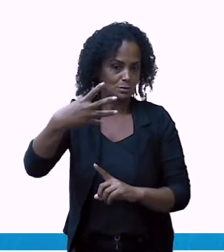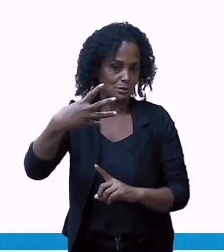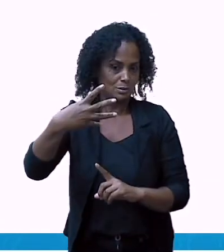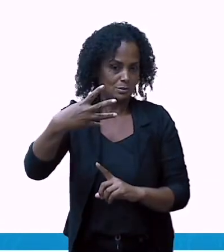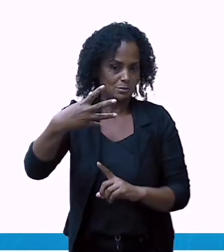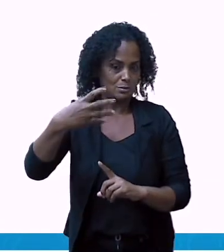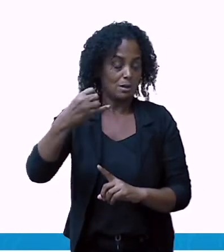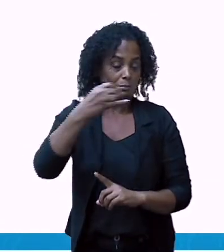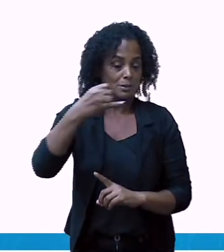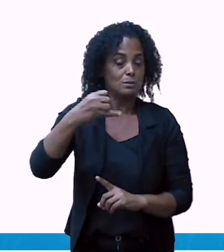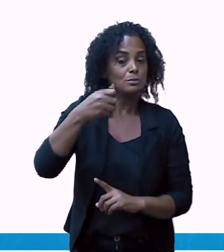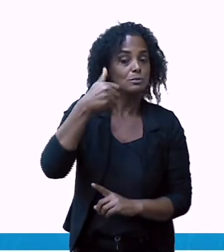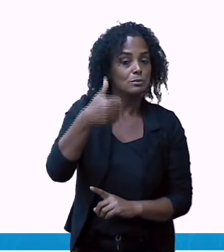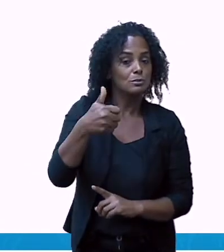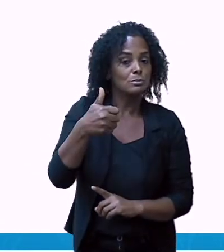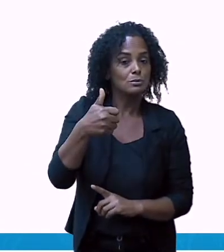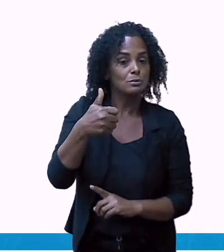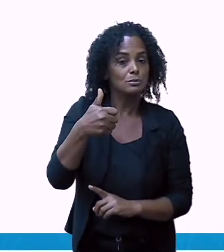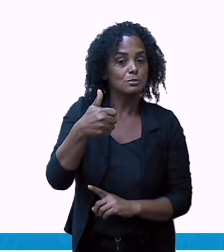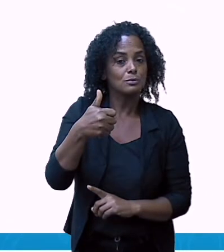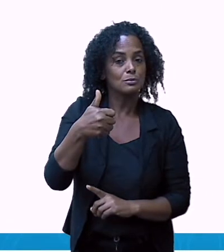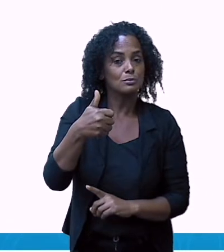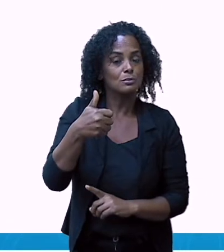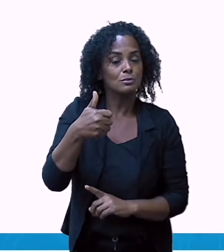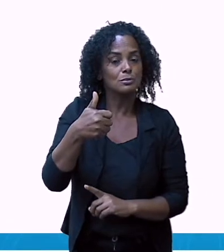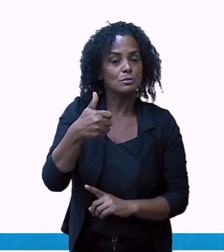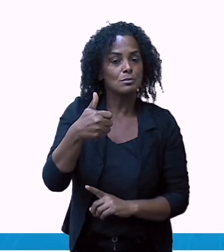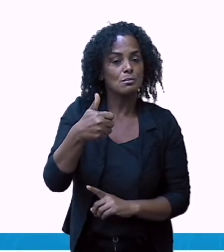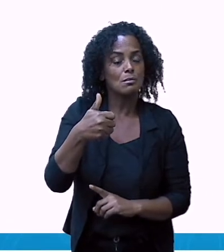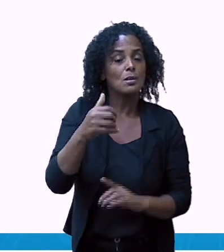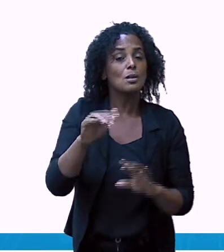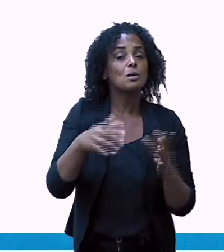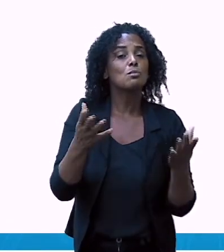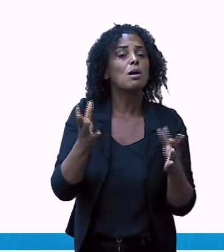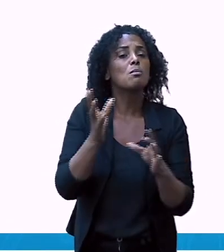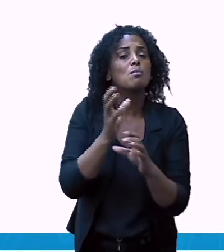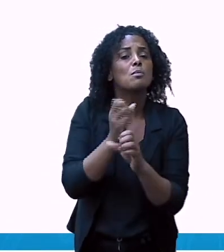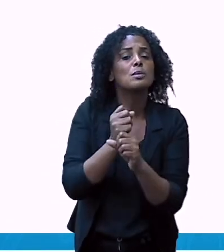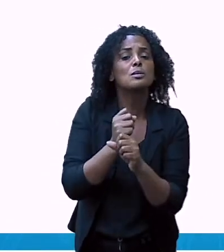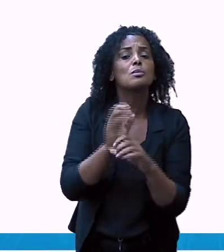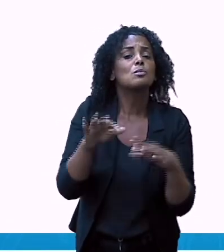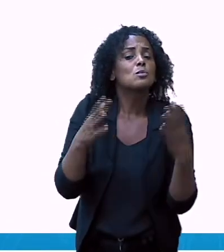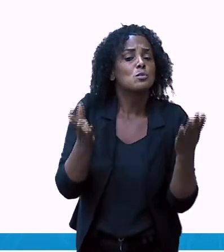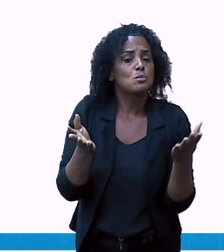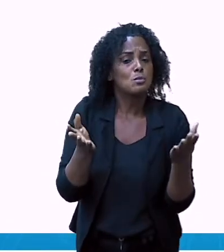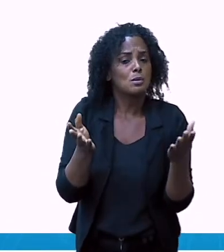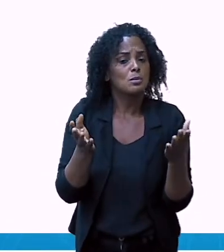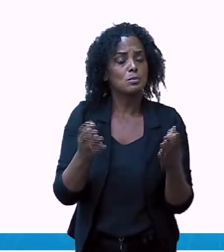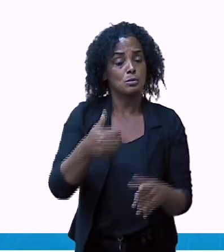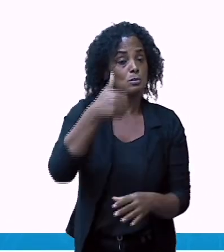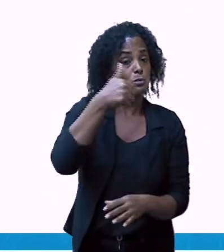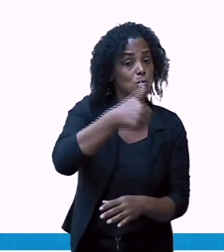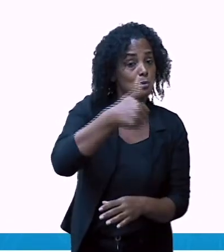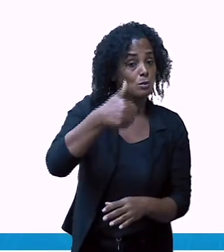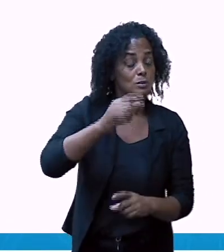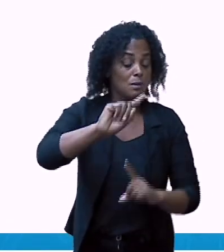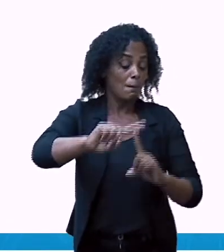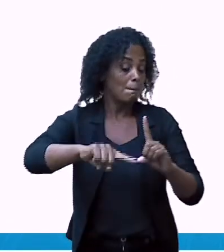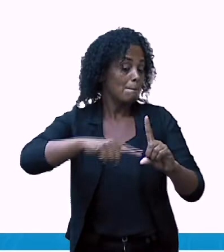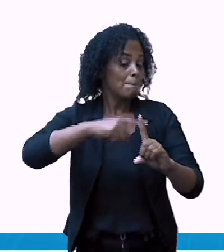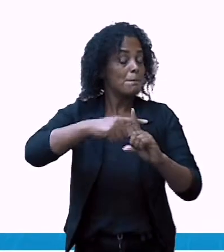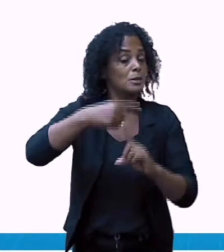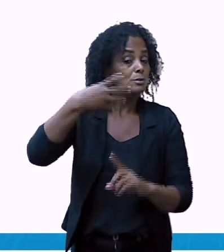4, menos 1. Agora, qual operação que aparece para me resolver? 11 mais